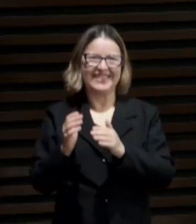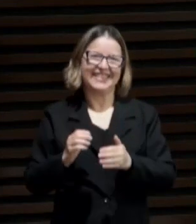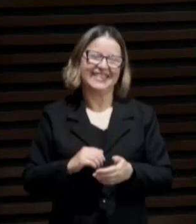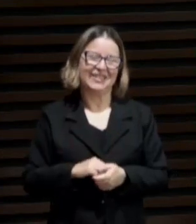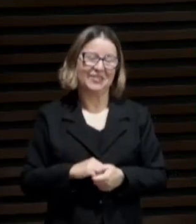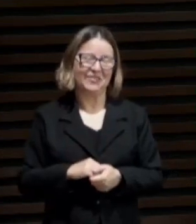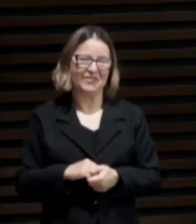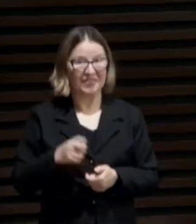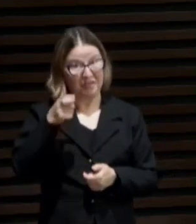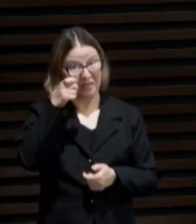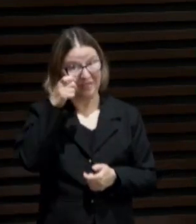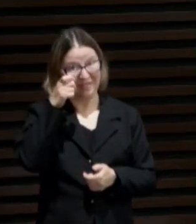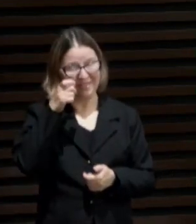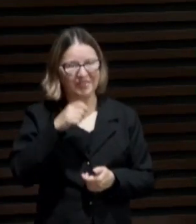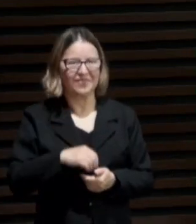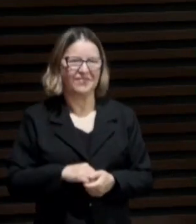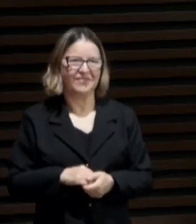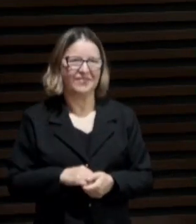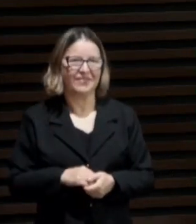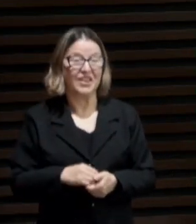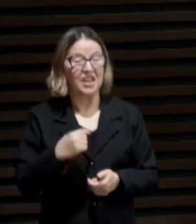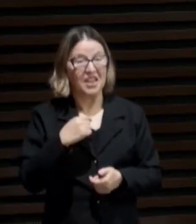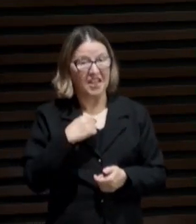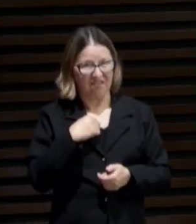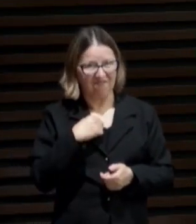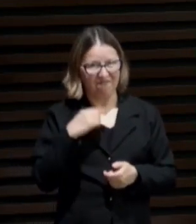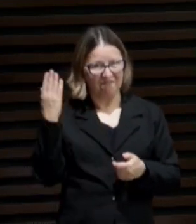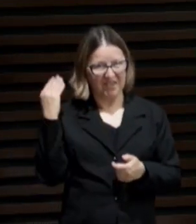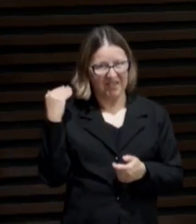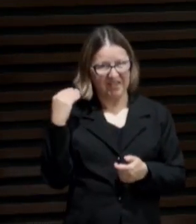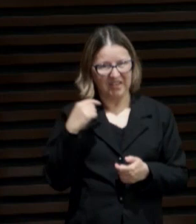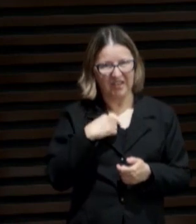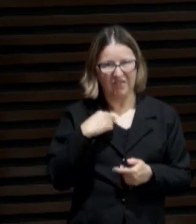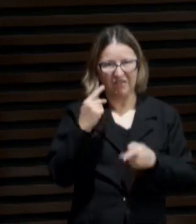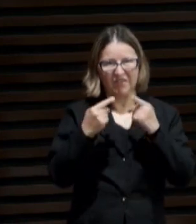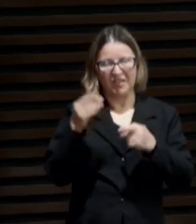Olha aqui. A mim que noutro tempo fui blasfemo.